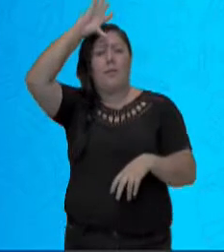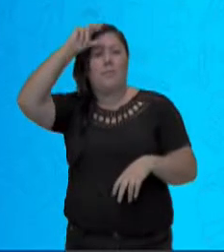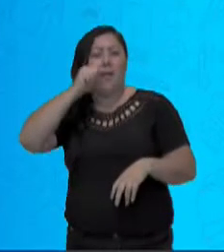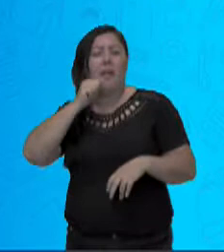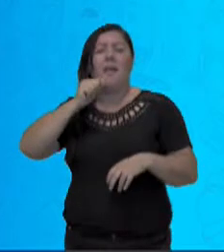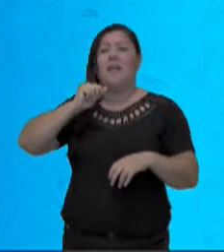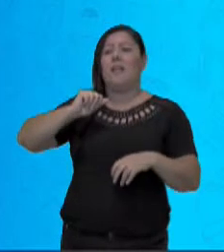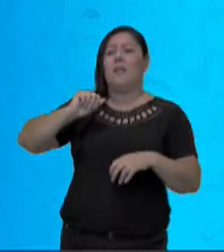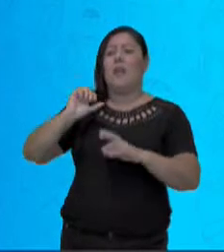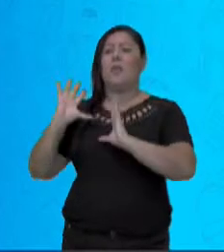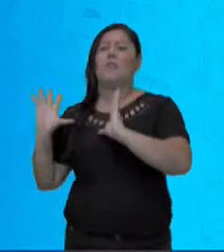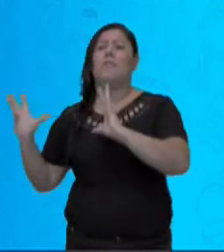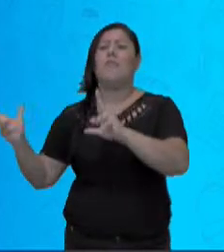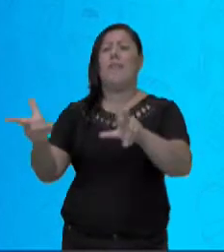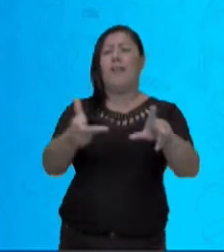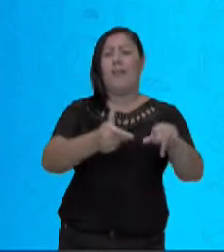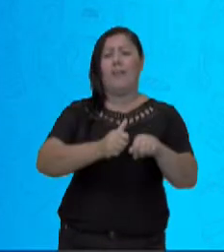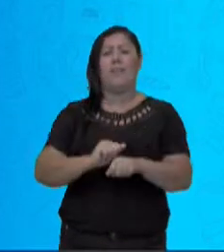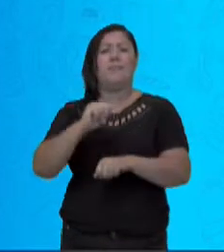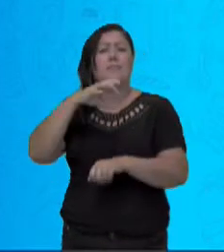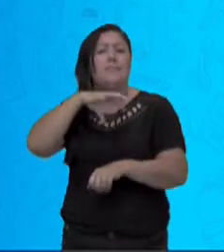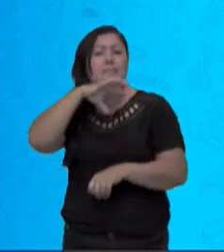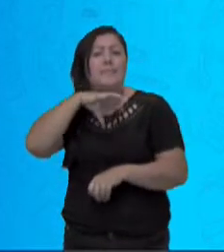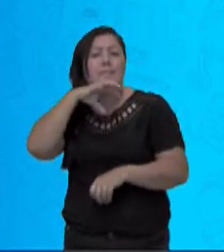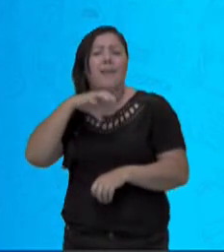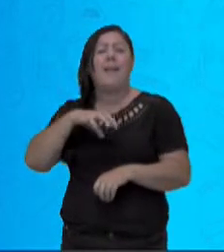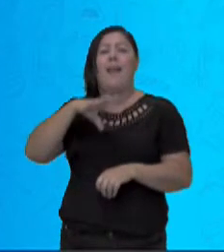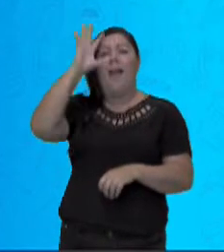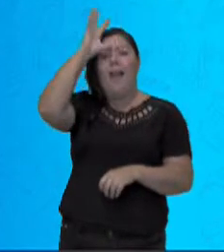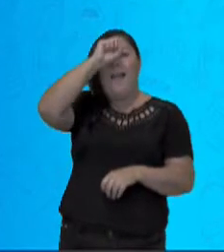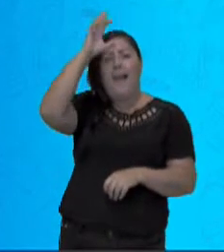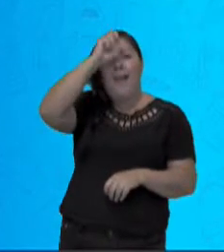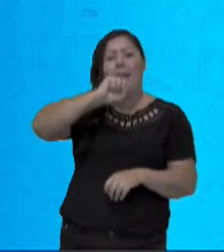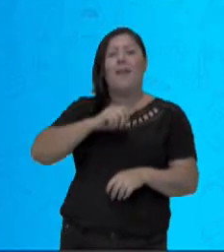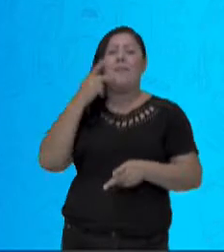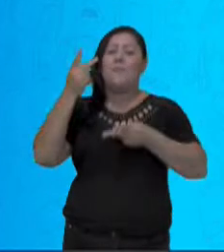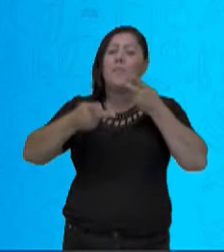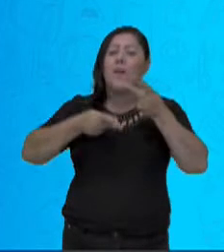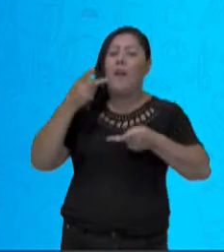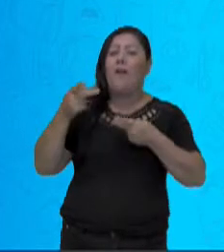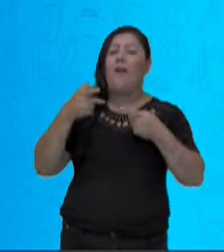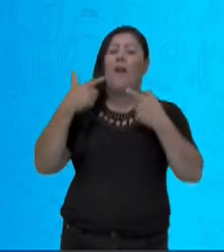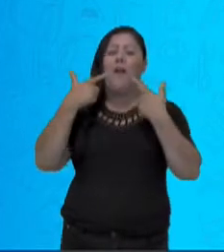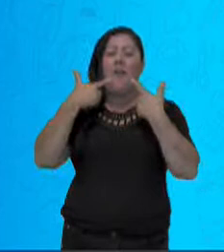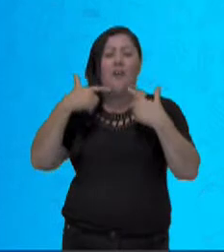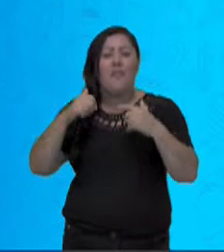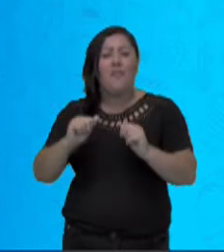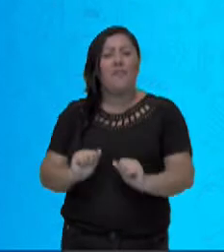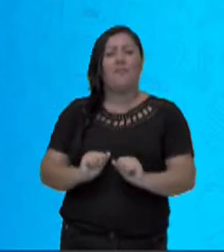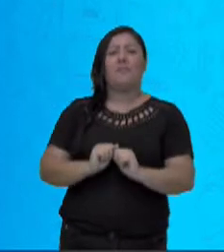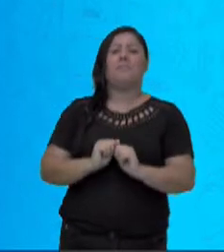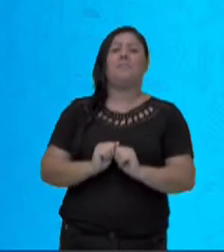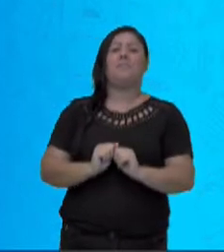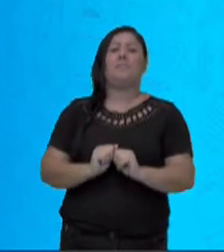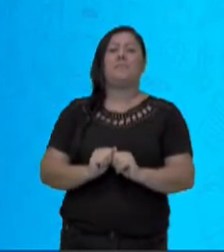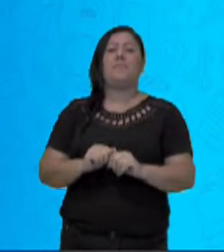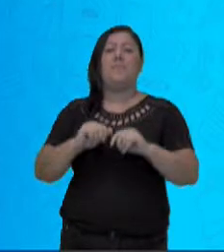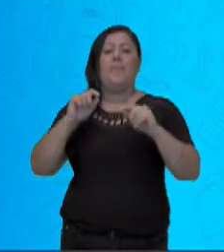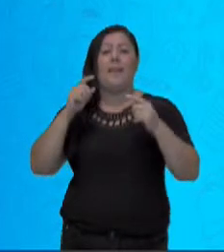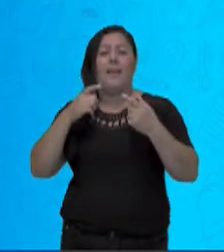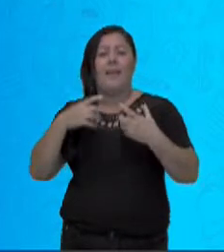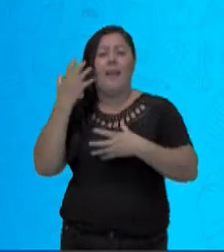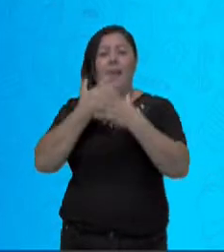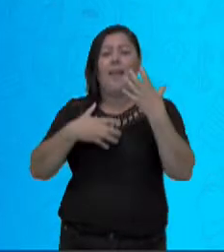lá, de além. E todos aprenderam a falar noite e dia naquela